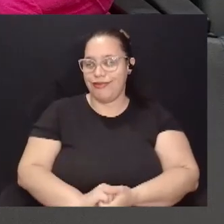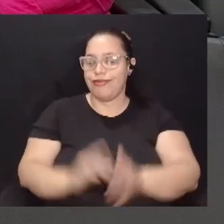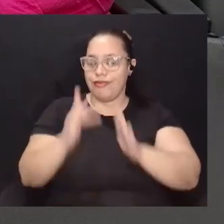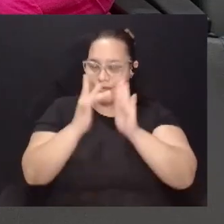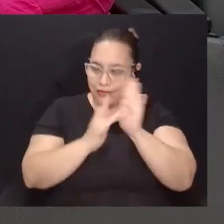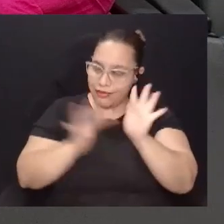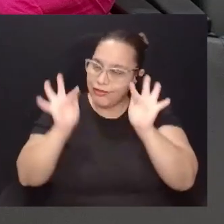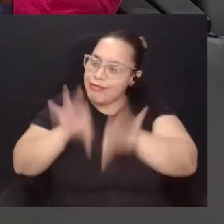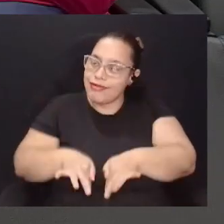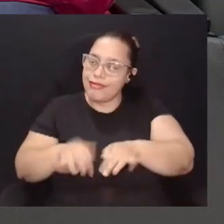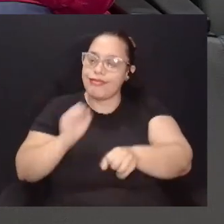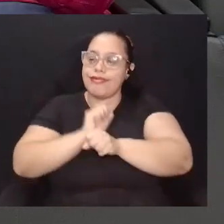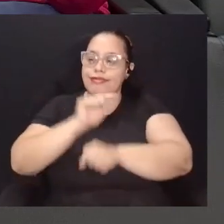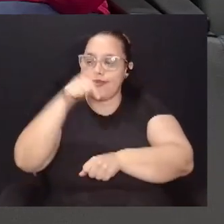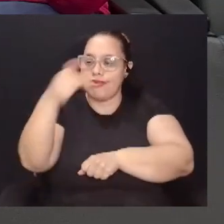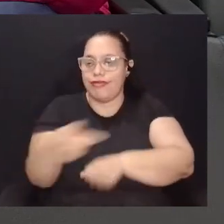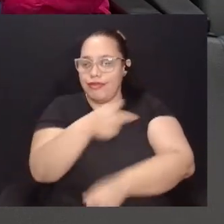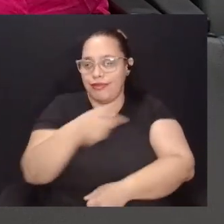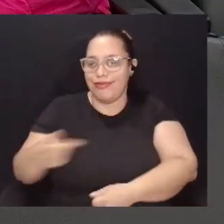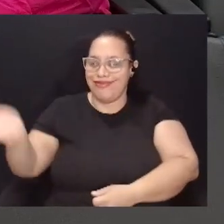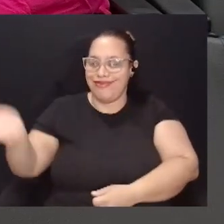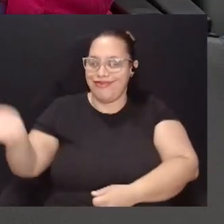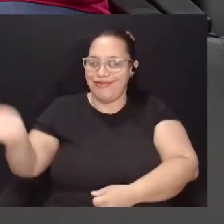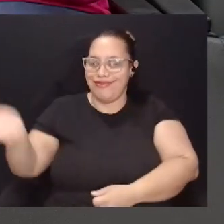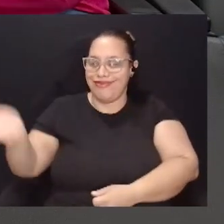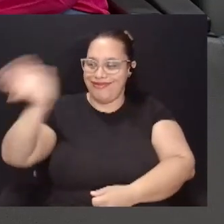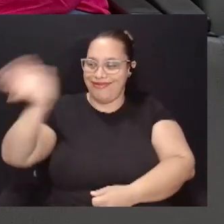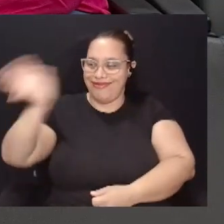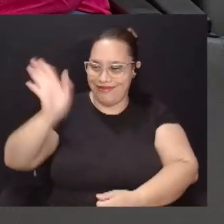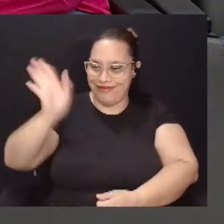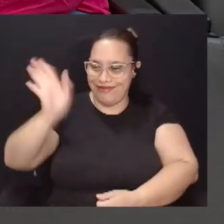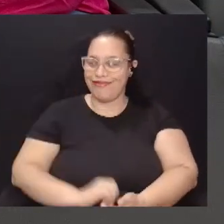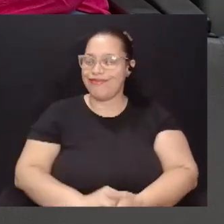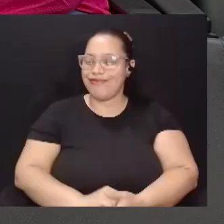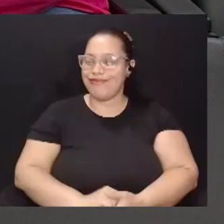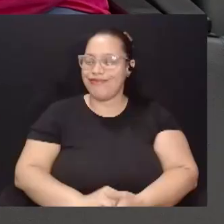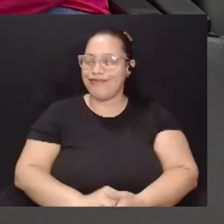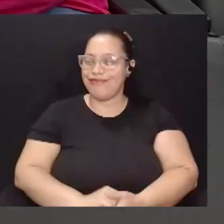O Em Pauta fica por aqui. Te espero então na próxima edição. Até lá!